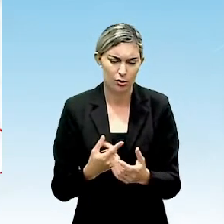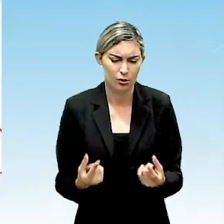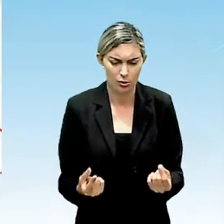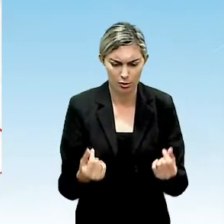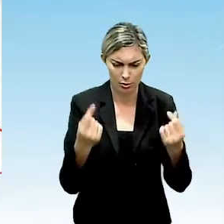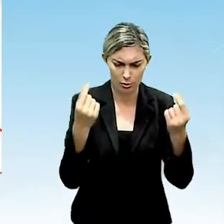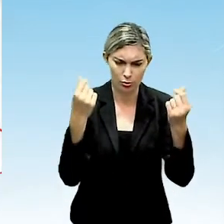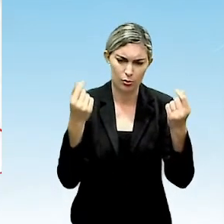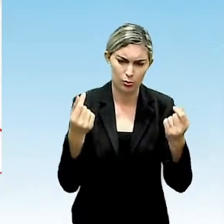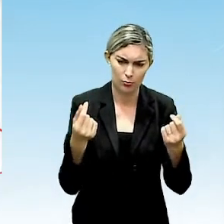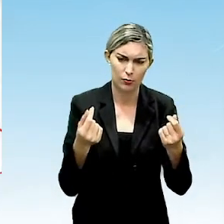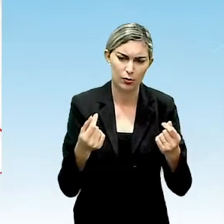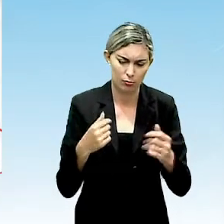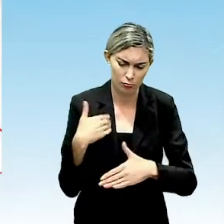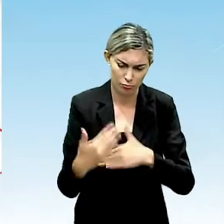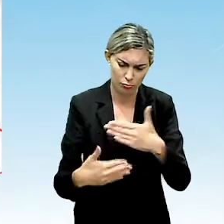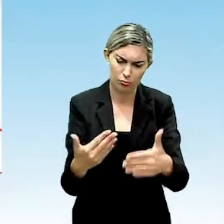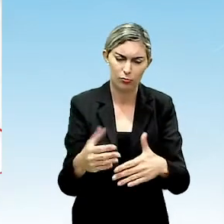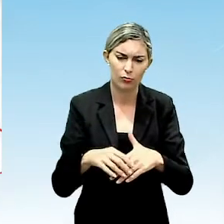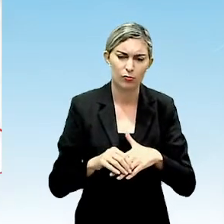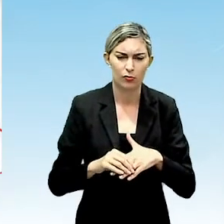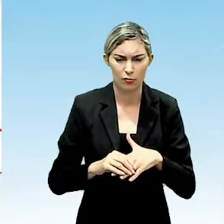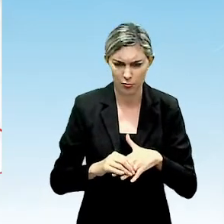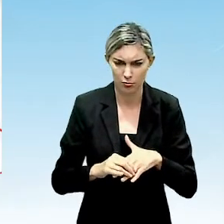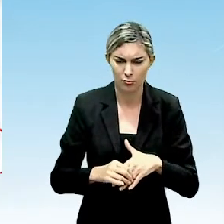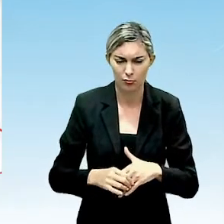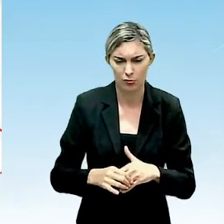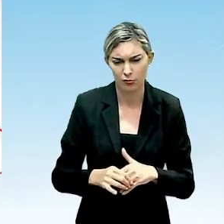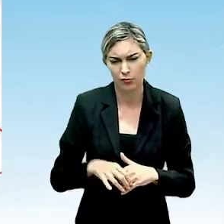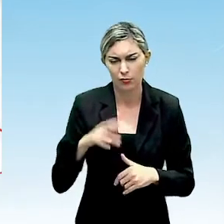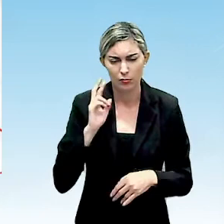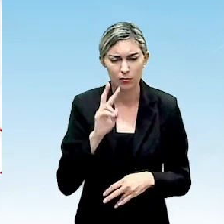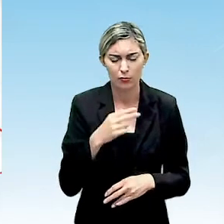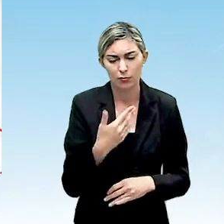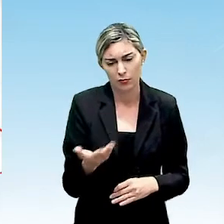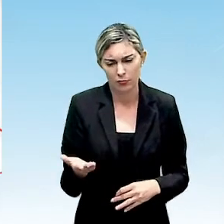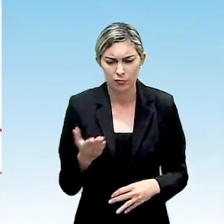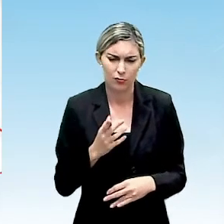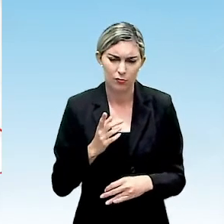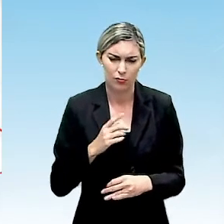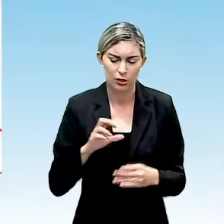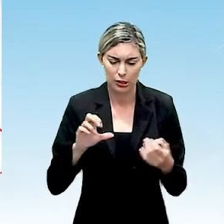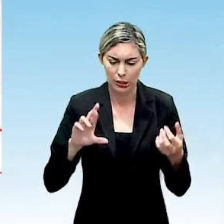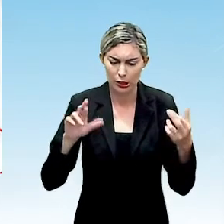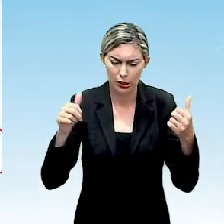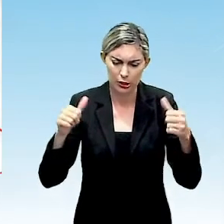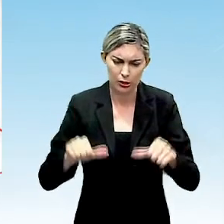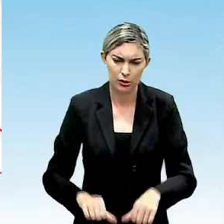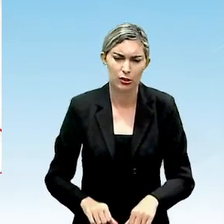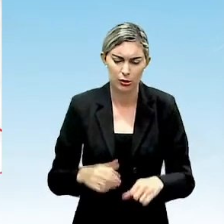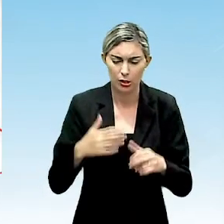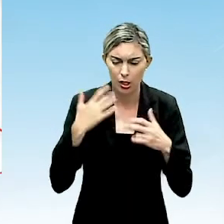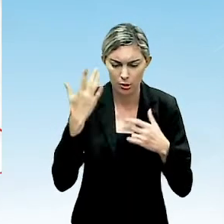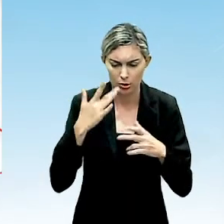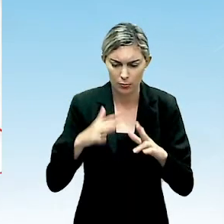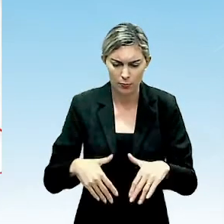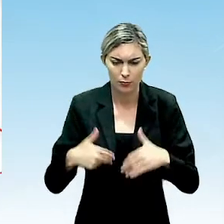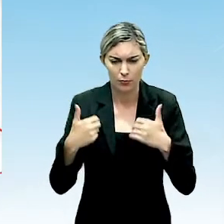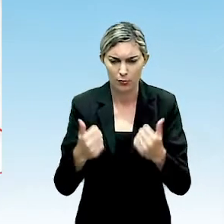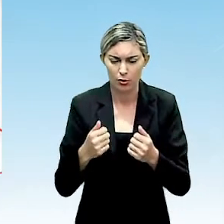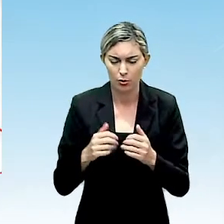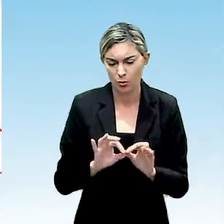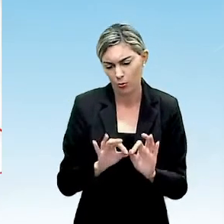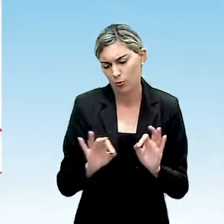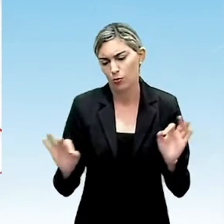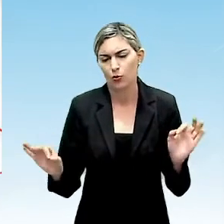o efeito foi rebote, foi o reverso da história, né? Então, aquilo que era crise, achando que ia melhorar, estendeu,